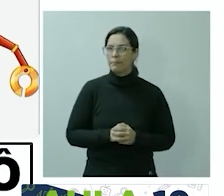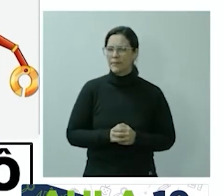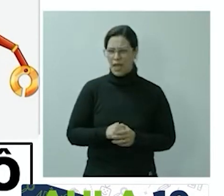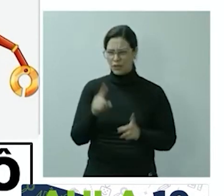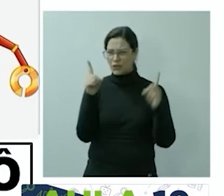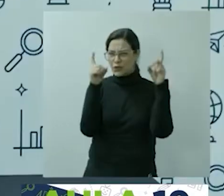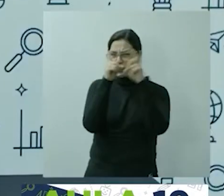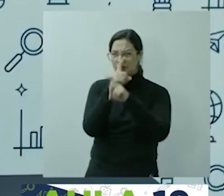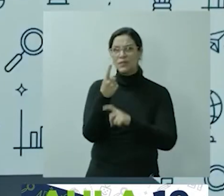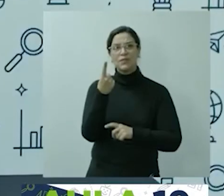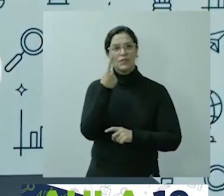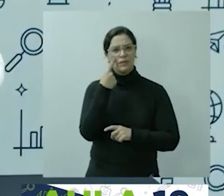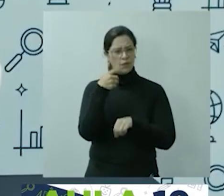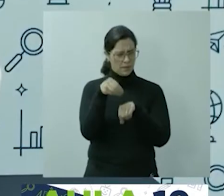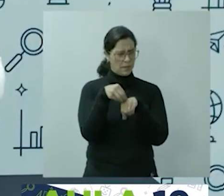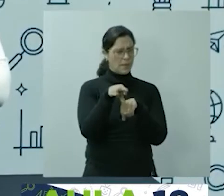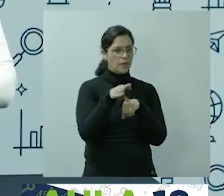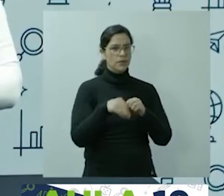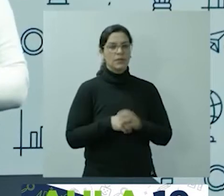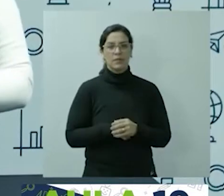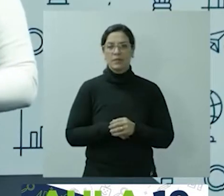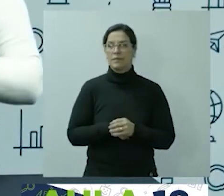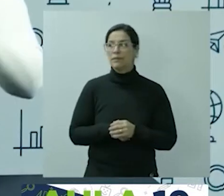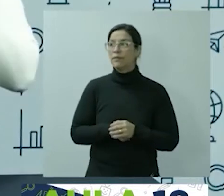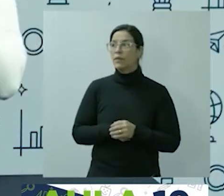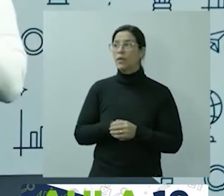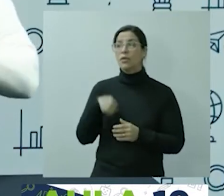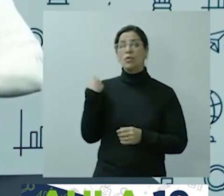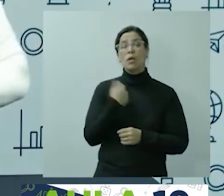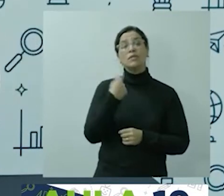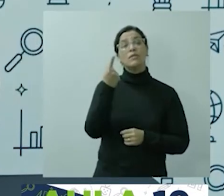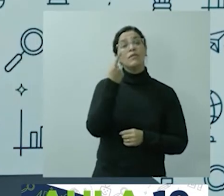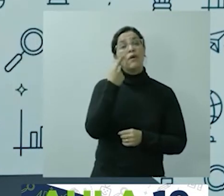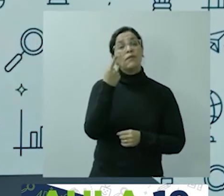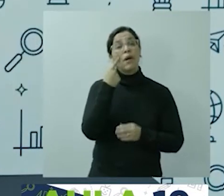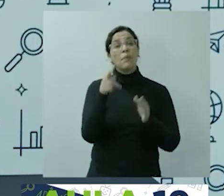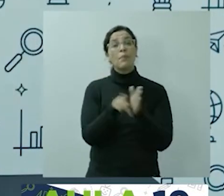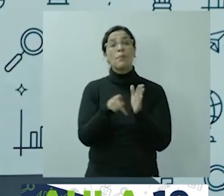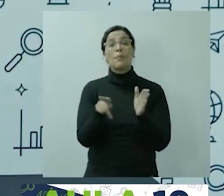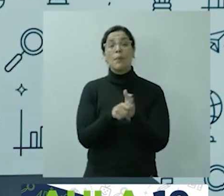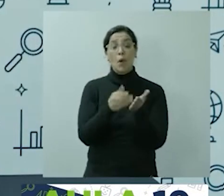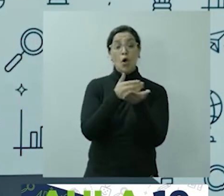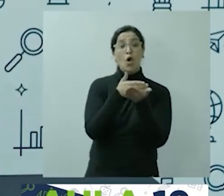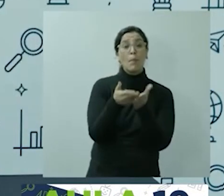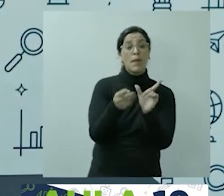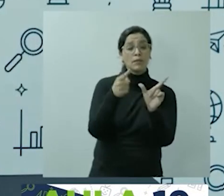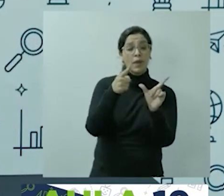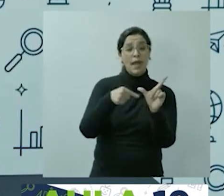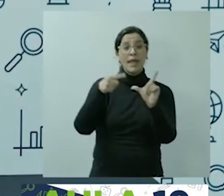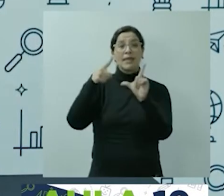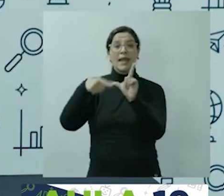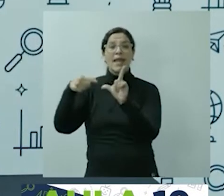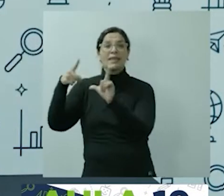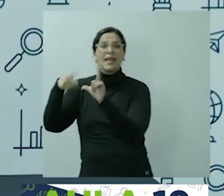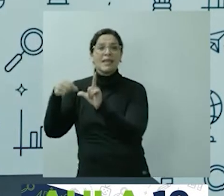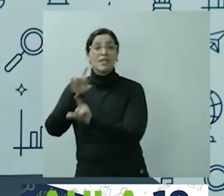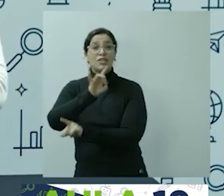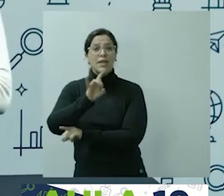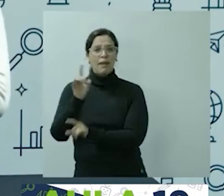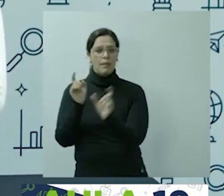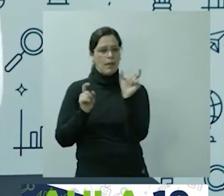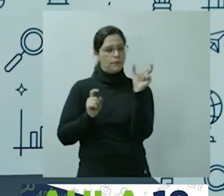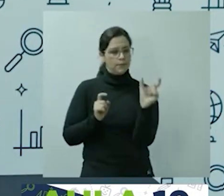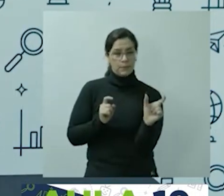Tá difícil? Então eu vou dar uma dica para vocês. Vamos ver a sílaba inicial de cada uma dessas